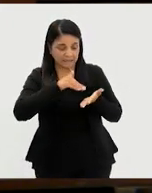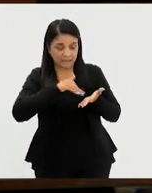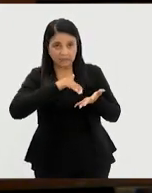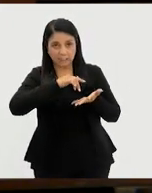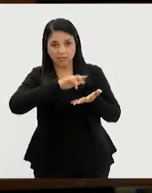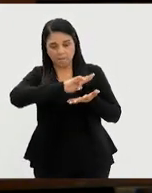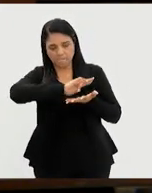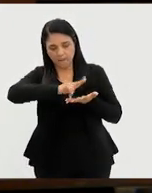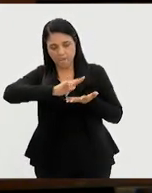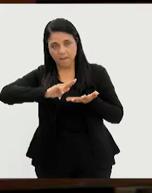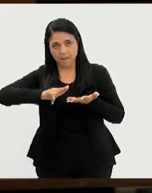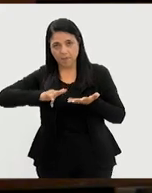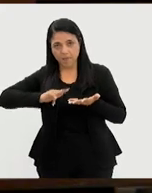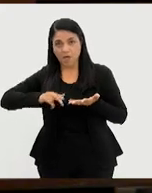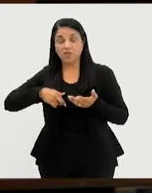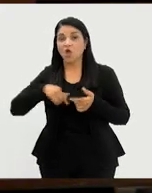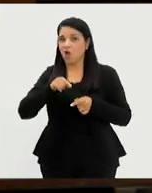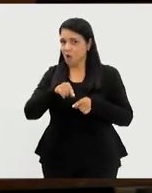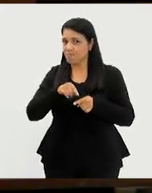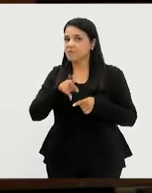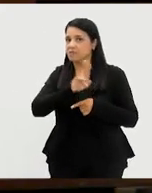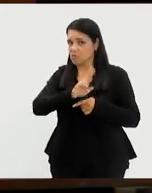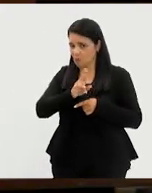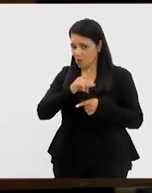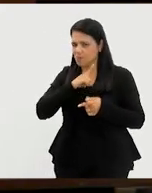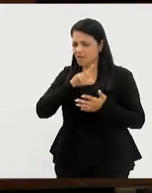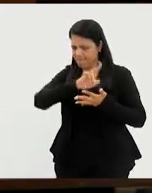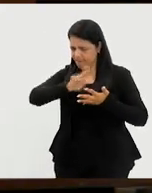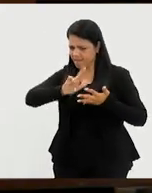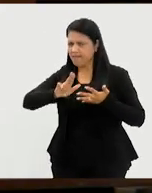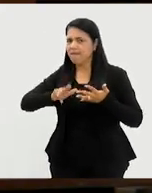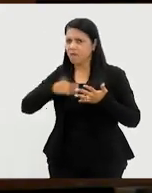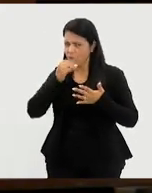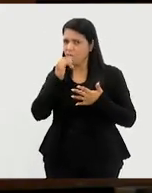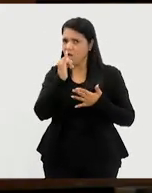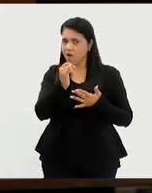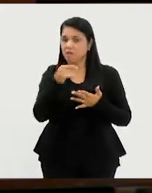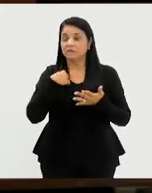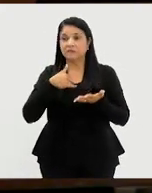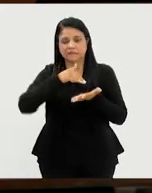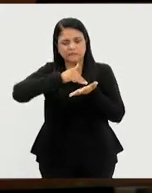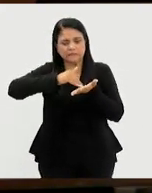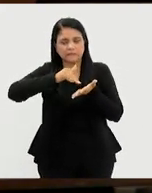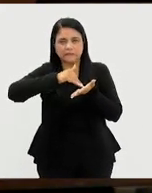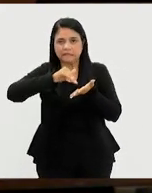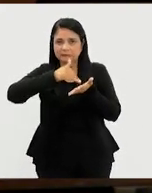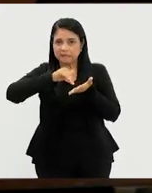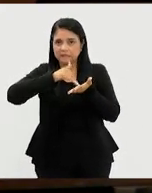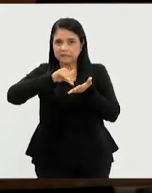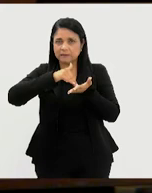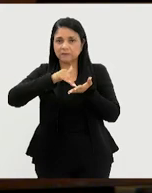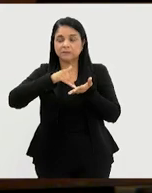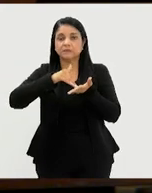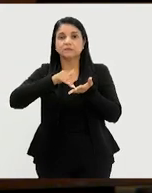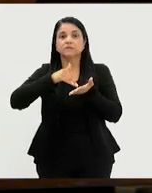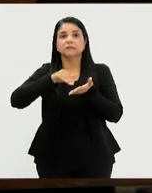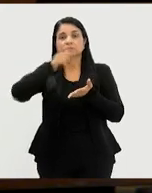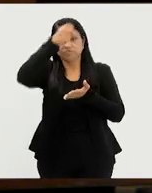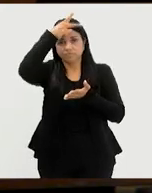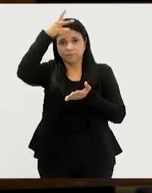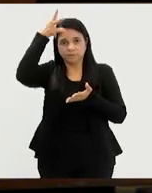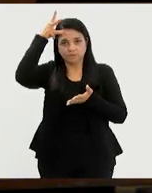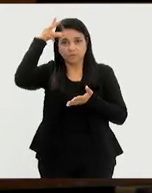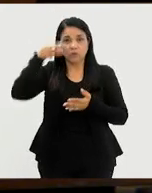nome aos bois né a secretaria o secretário municipal de segurança pública